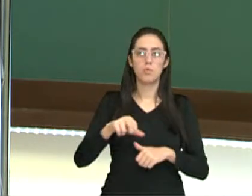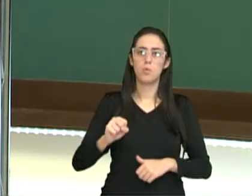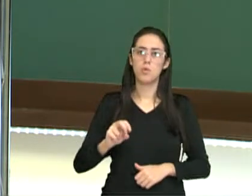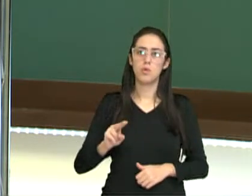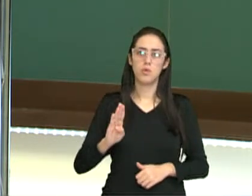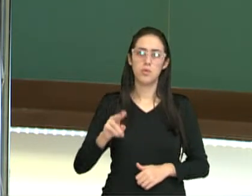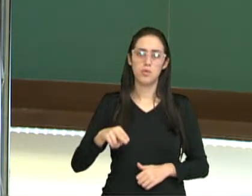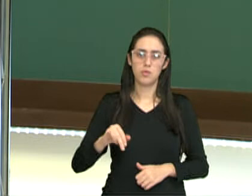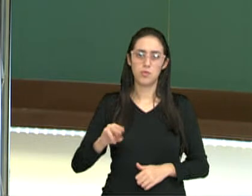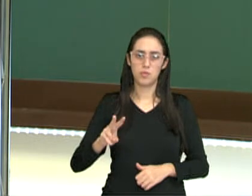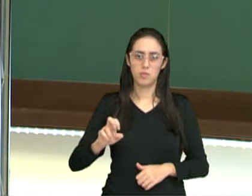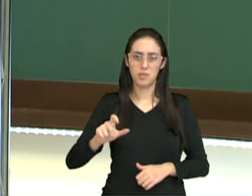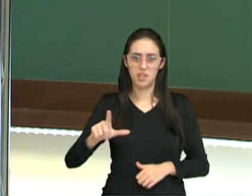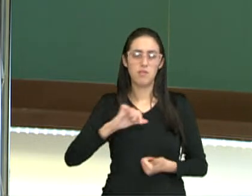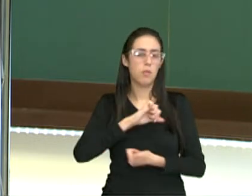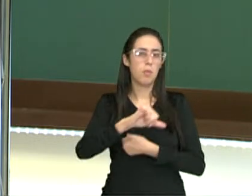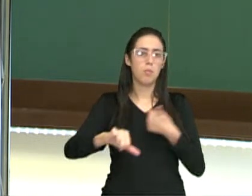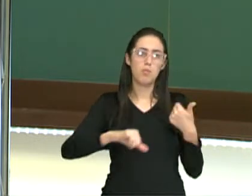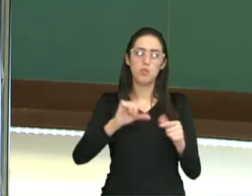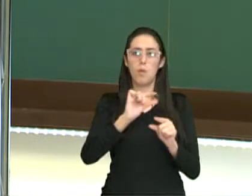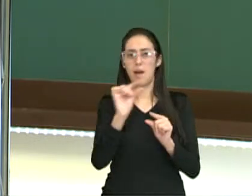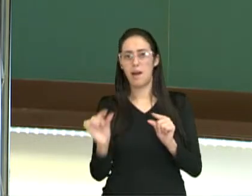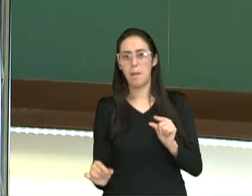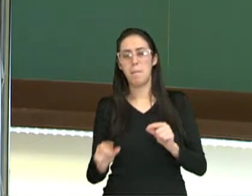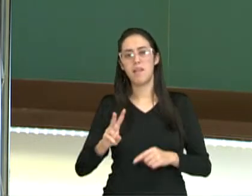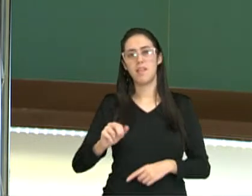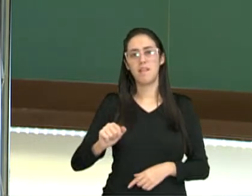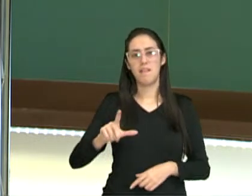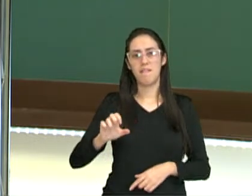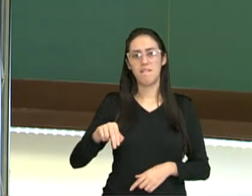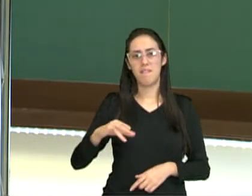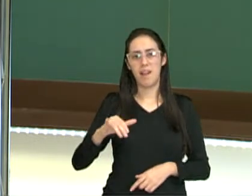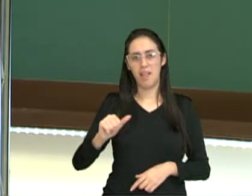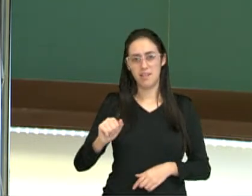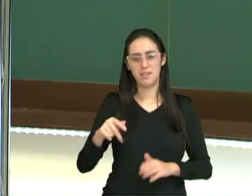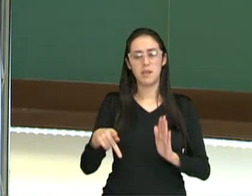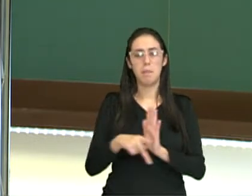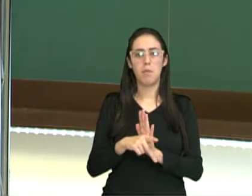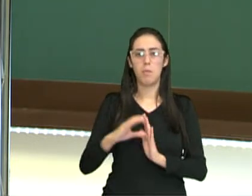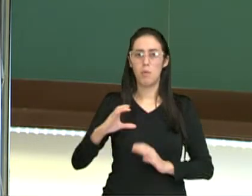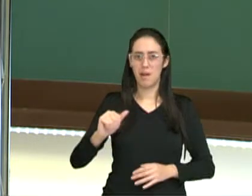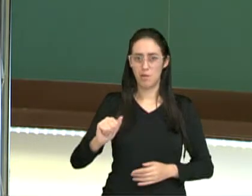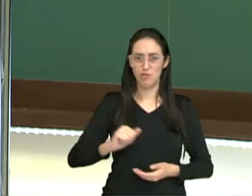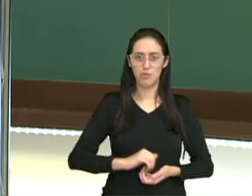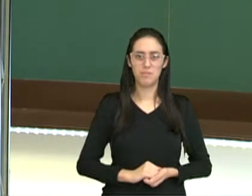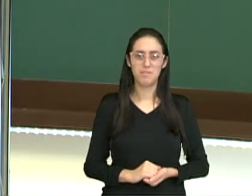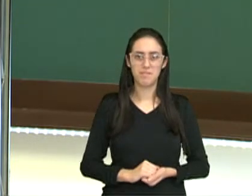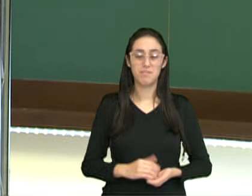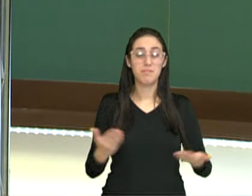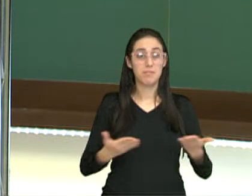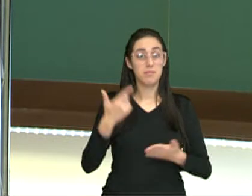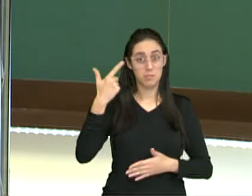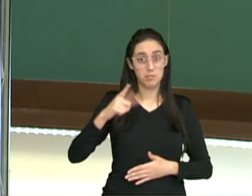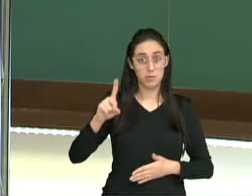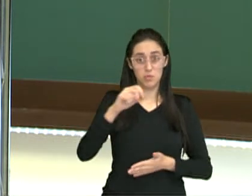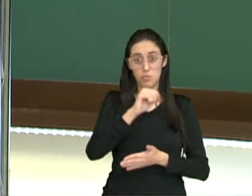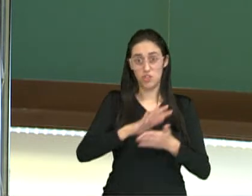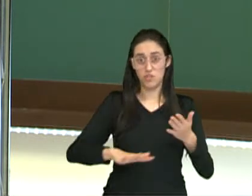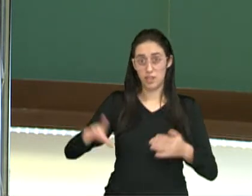e mudou também a camada de valência para esse nosso elemento cálcio. Vamos fazer mais uma